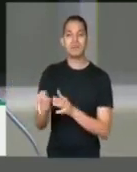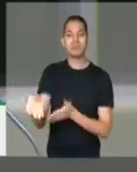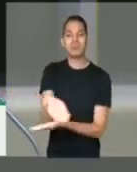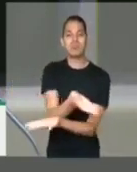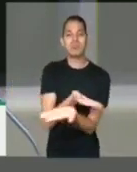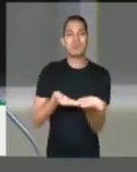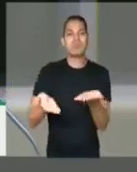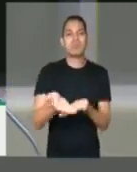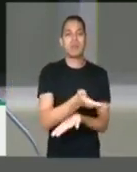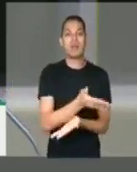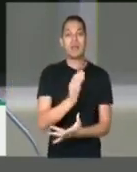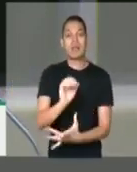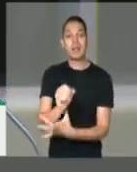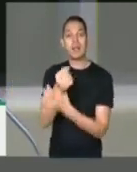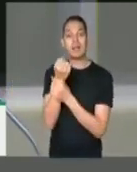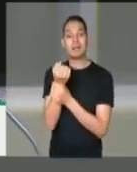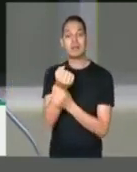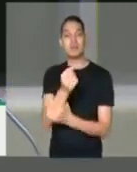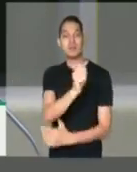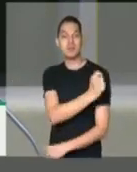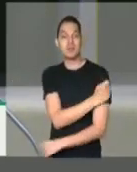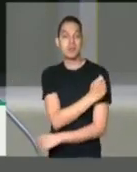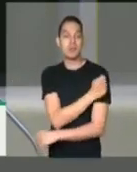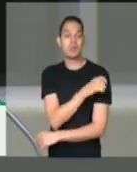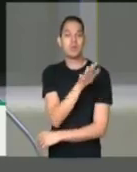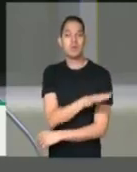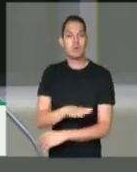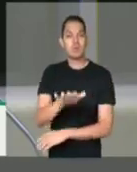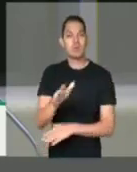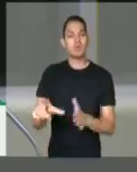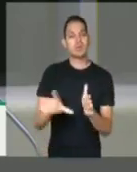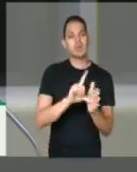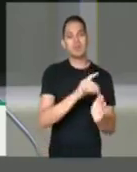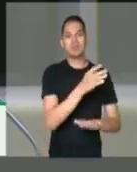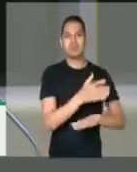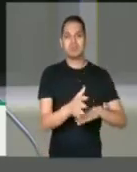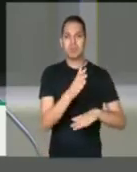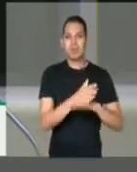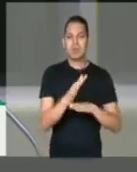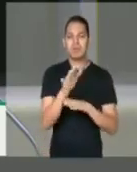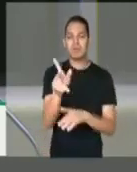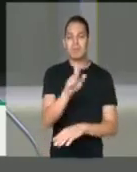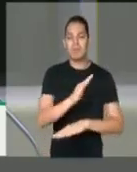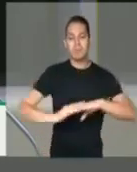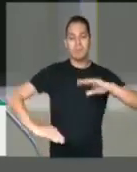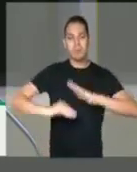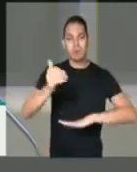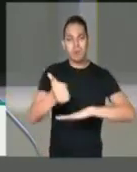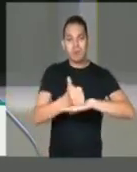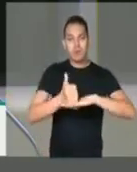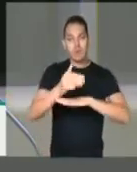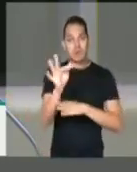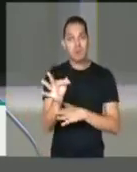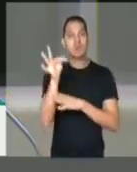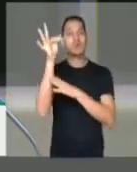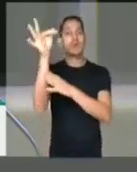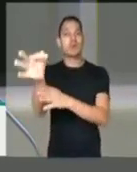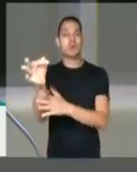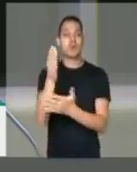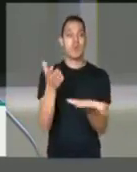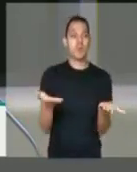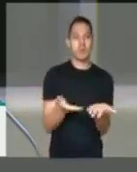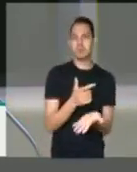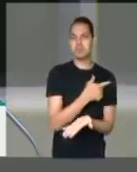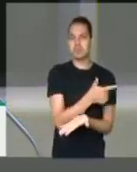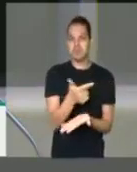de garantir que os alunos estejam preparados para profissões que ainda nem existem, inclusive saiam sabendo